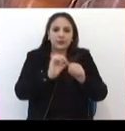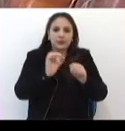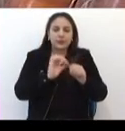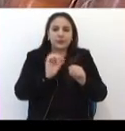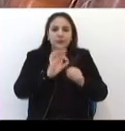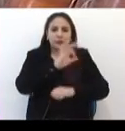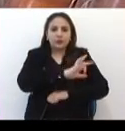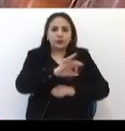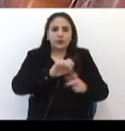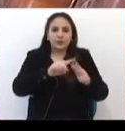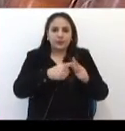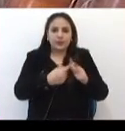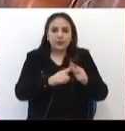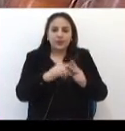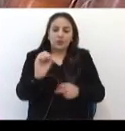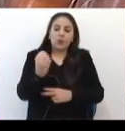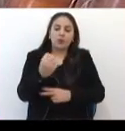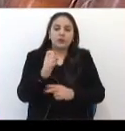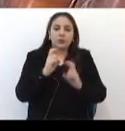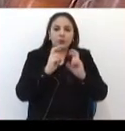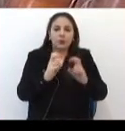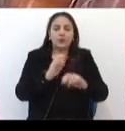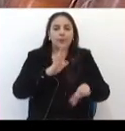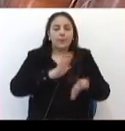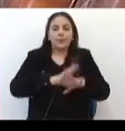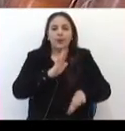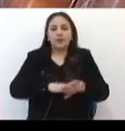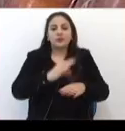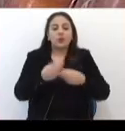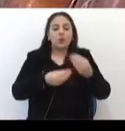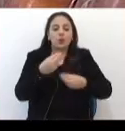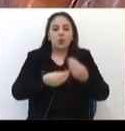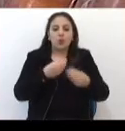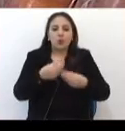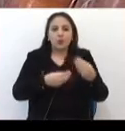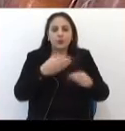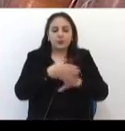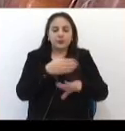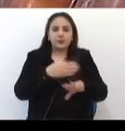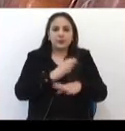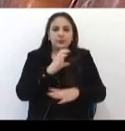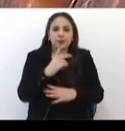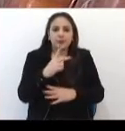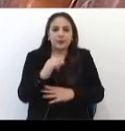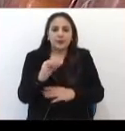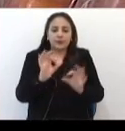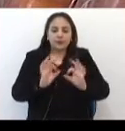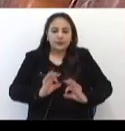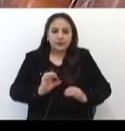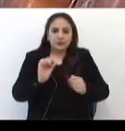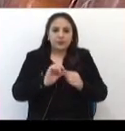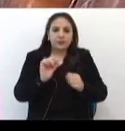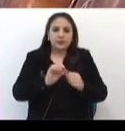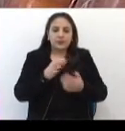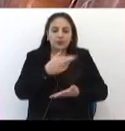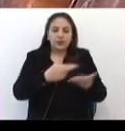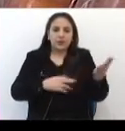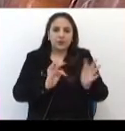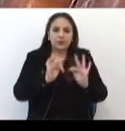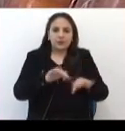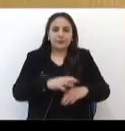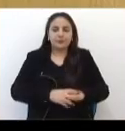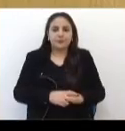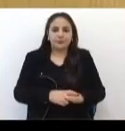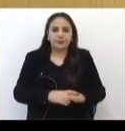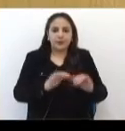em 8 ônibus da companhia. E ainda, como os integrantes da CPI estão se organizando para a emissão do relatório